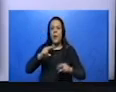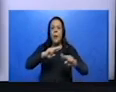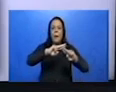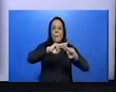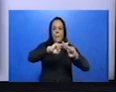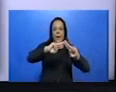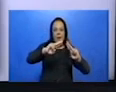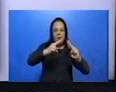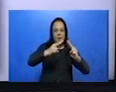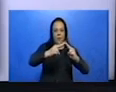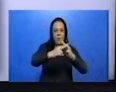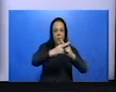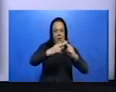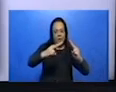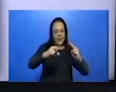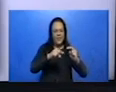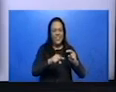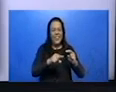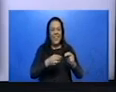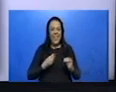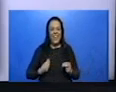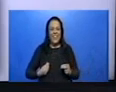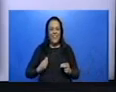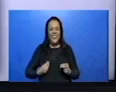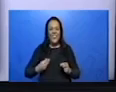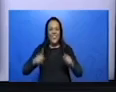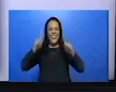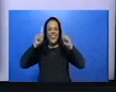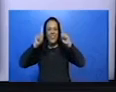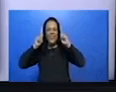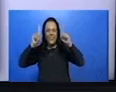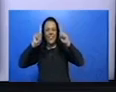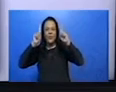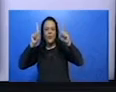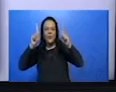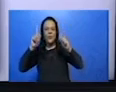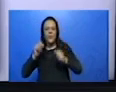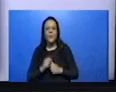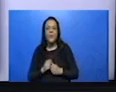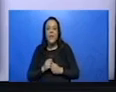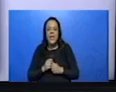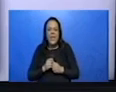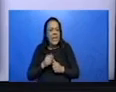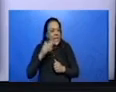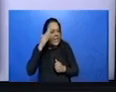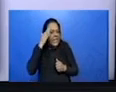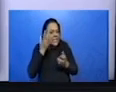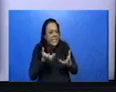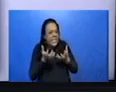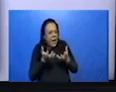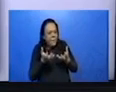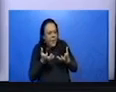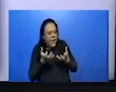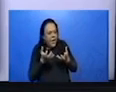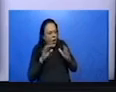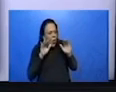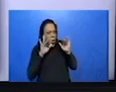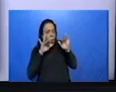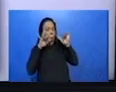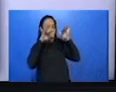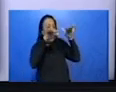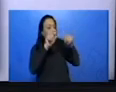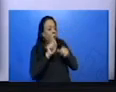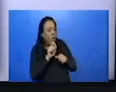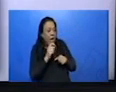grande aventura, tentando decifrar a identidade do monstro. Que monstro é esse? Que coisa, né,